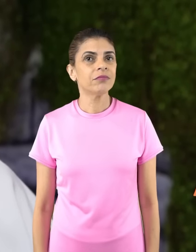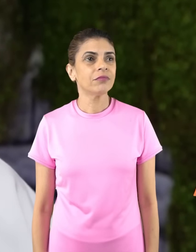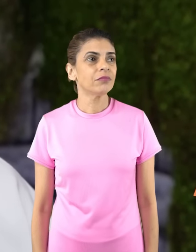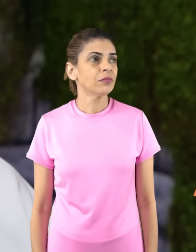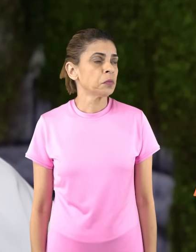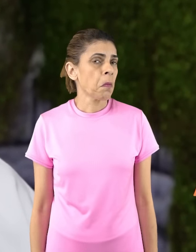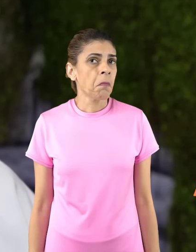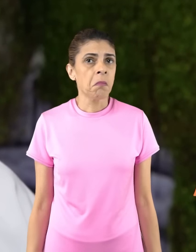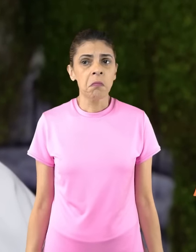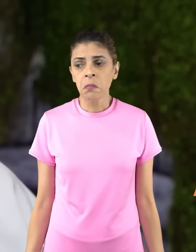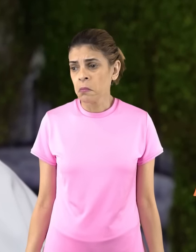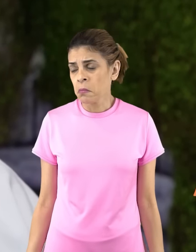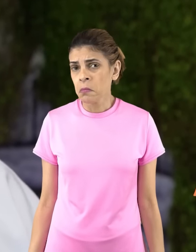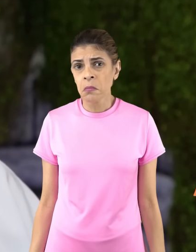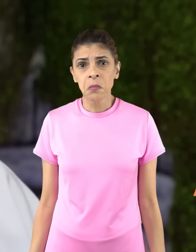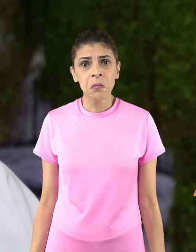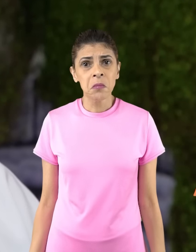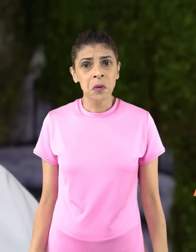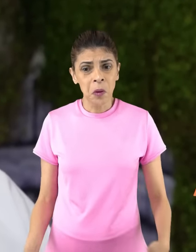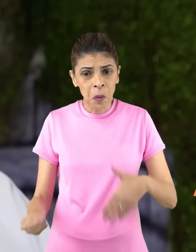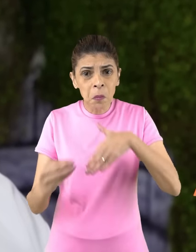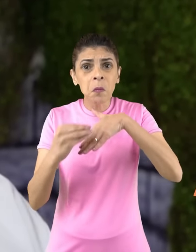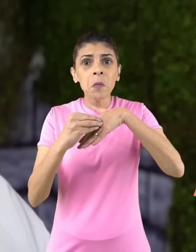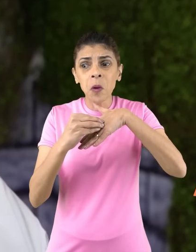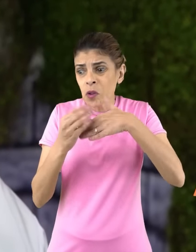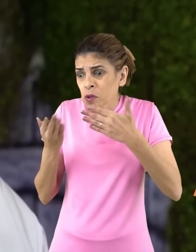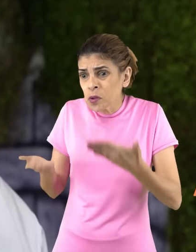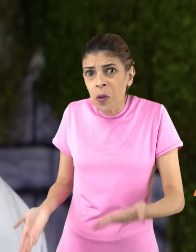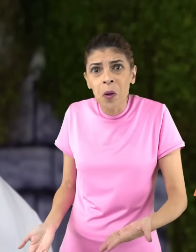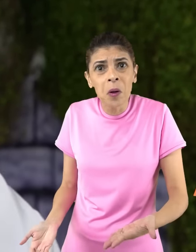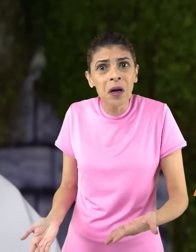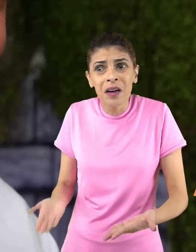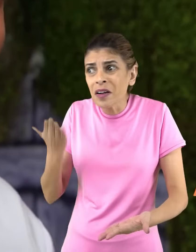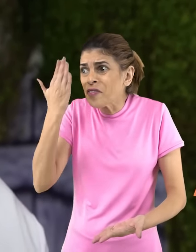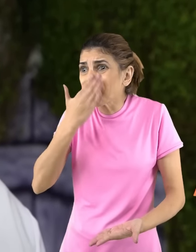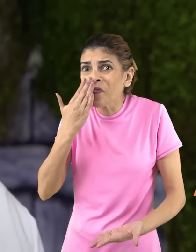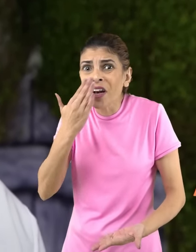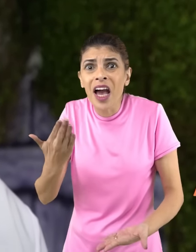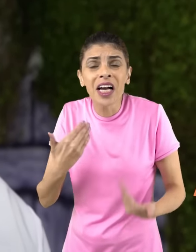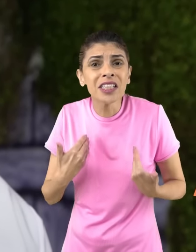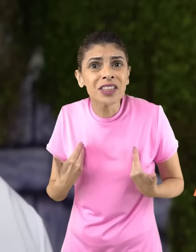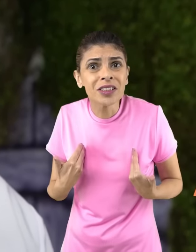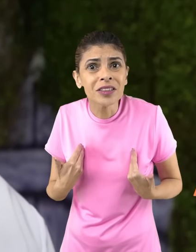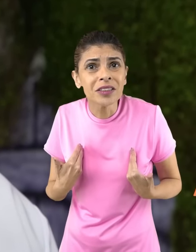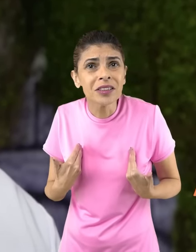Ele, ele, ele beijou a Ana na minha frente?